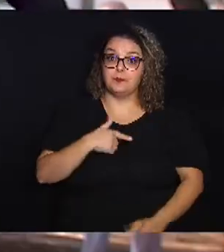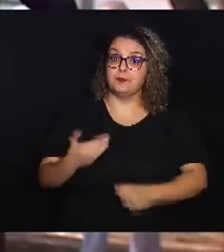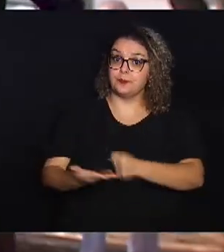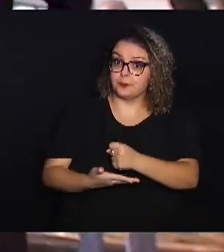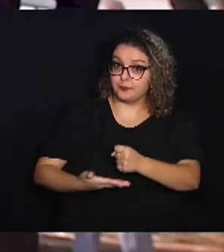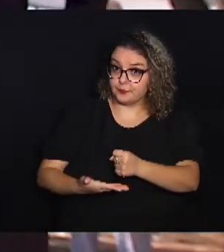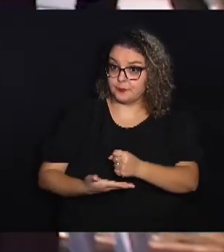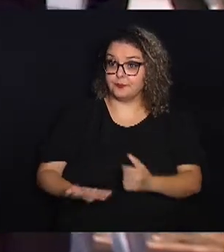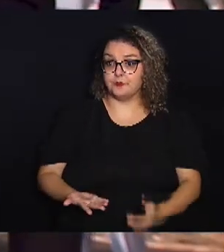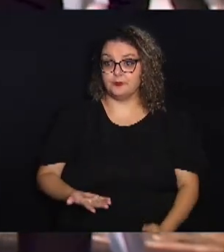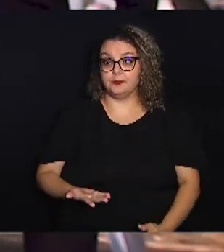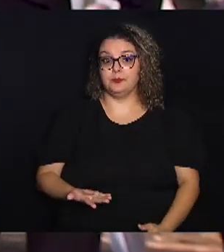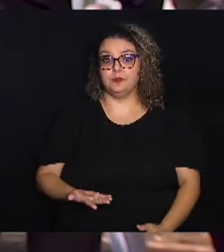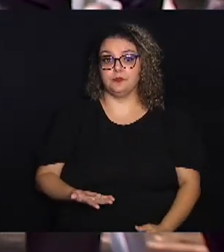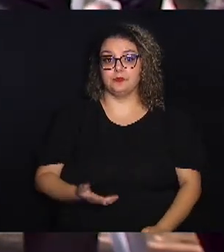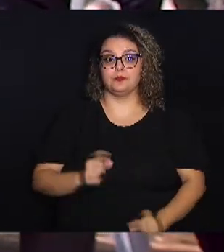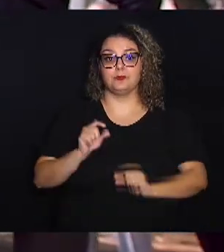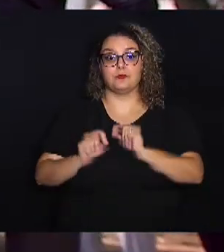no que